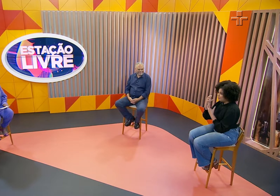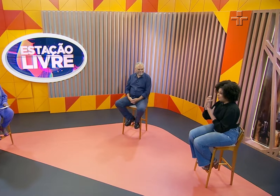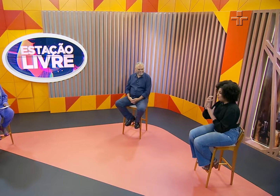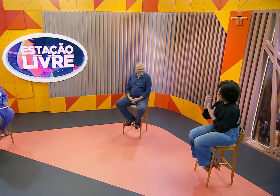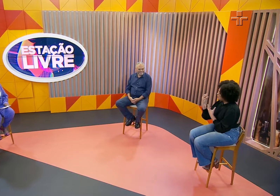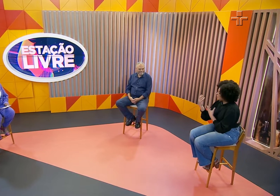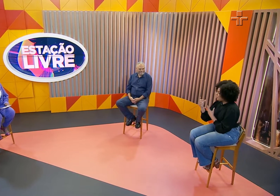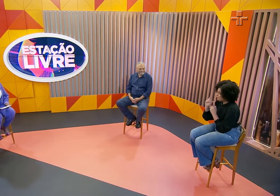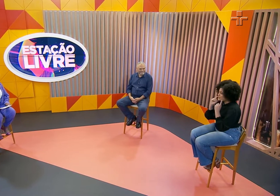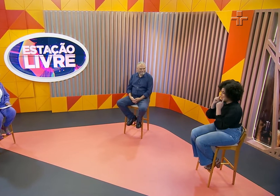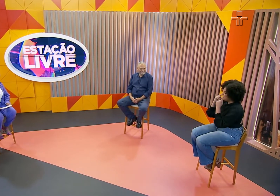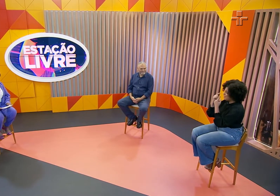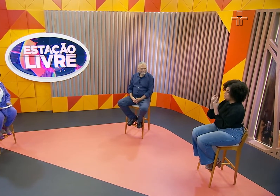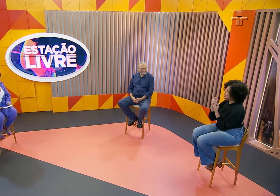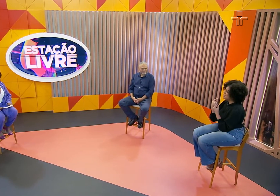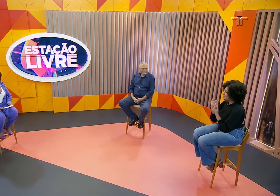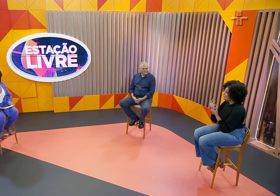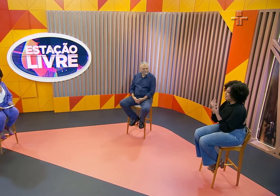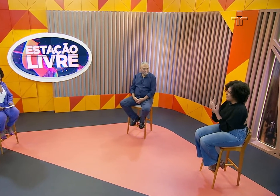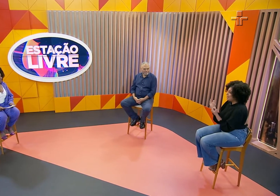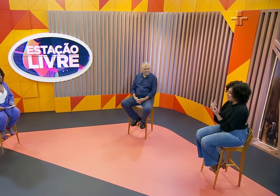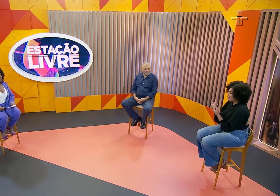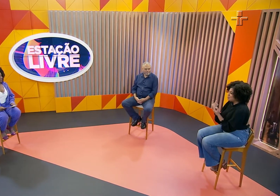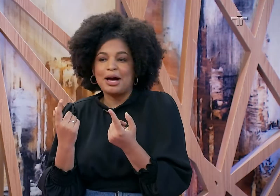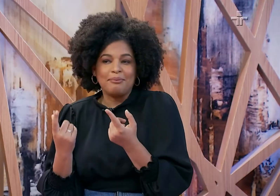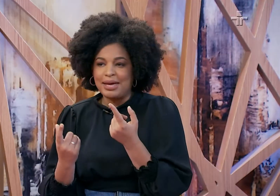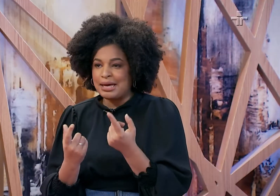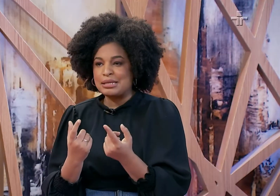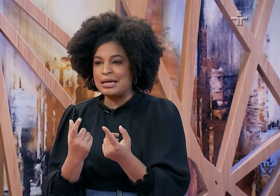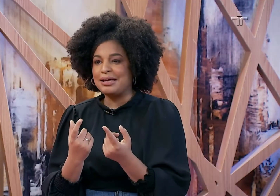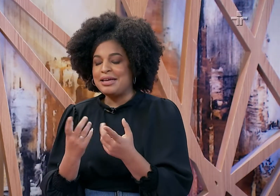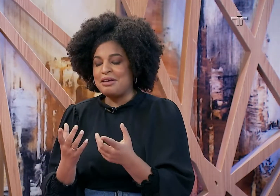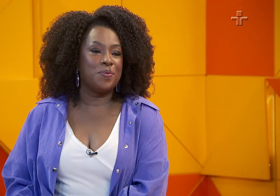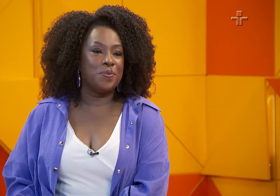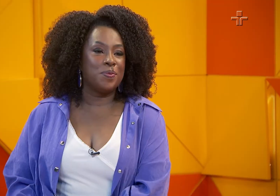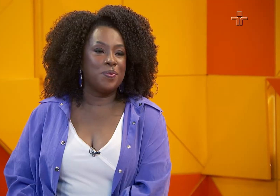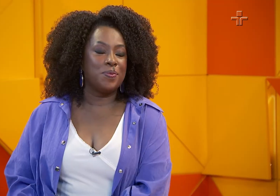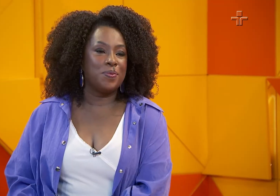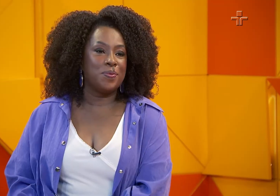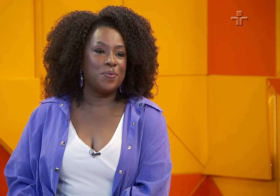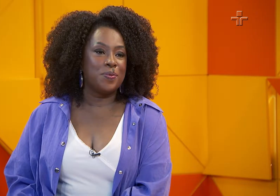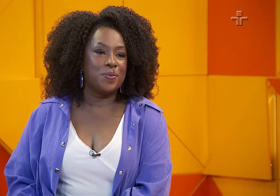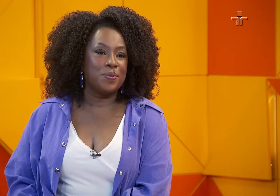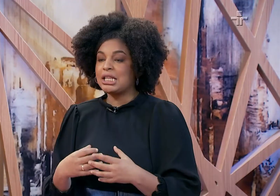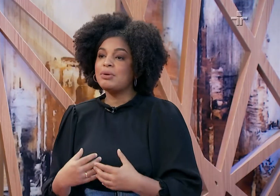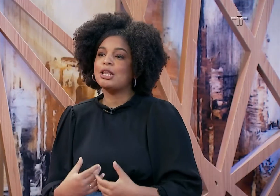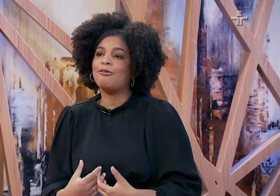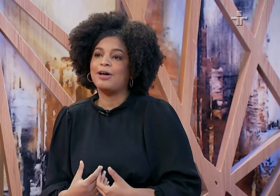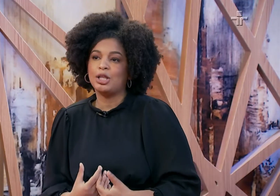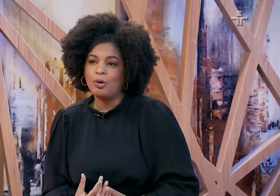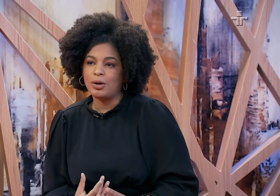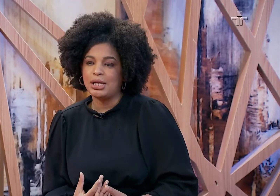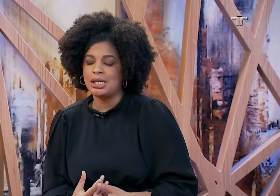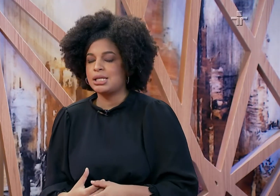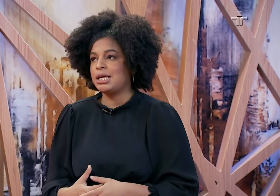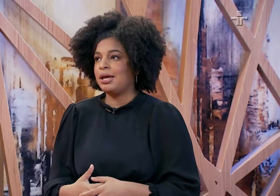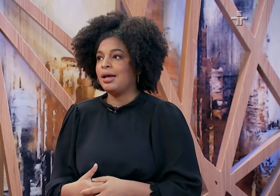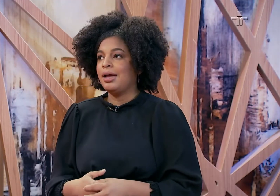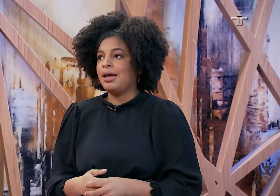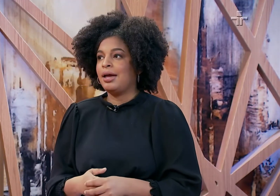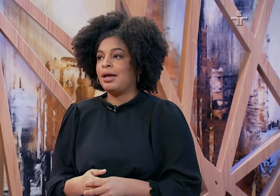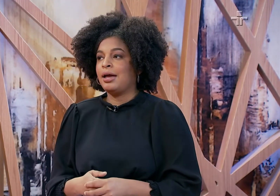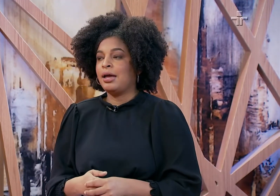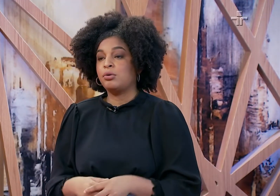uma grande história e você fica ali imaginando na sua cabeça, enfim. O podcast ele é tão inovador, Cris,